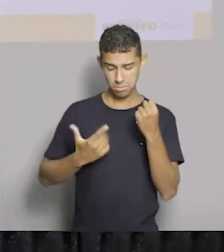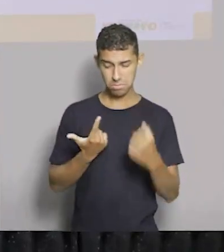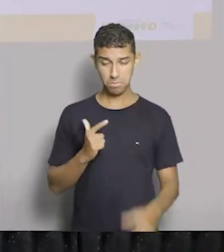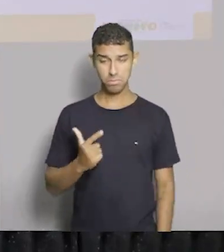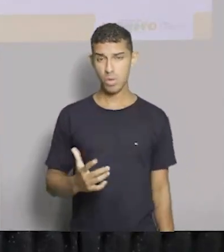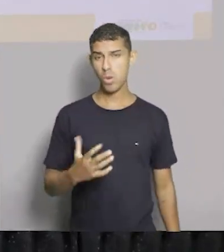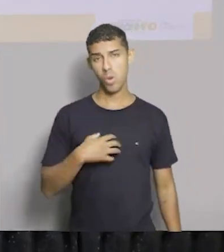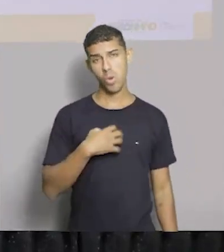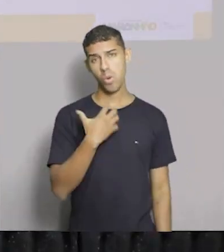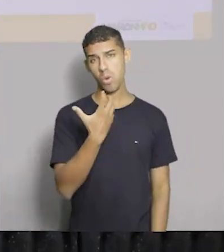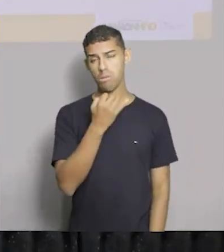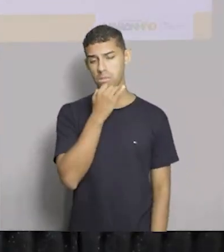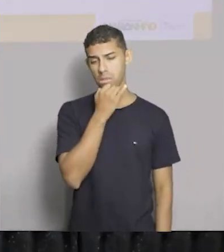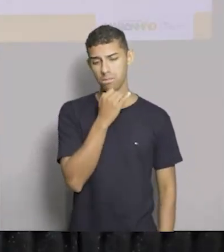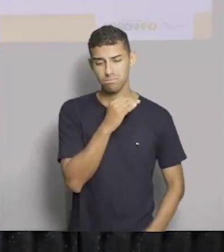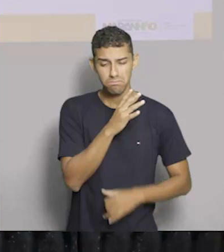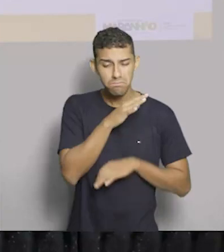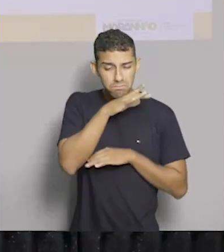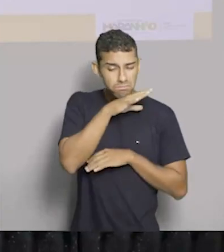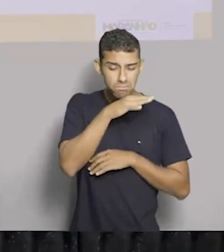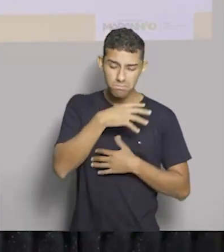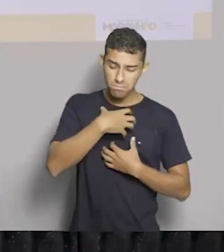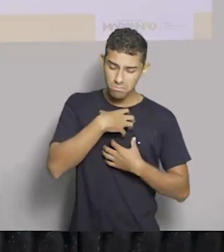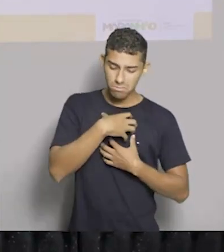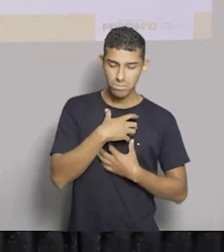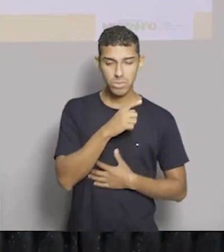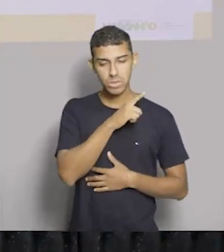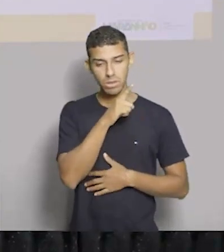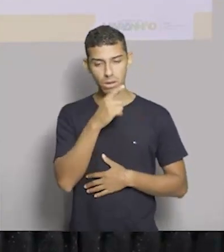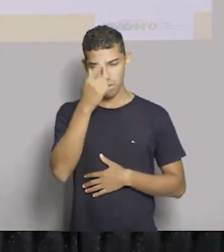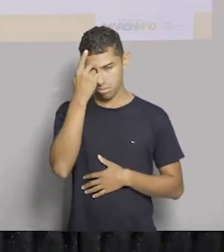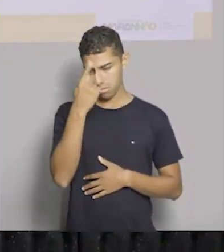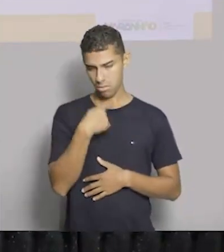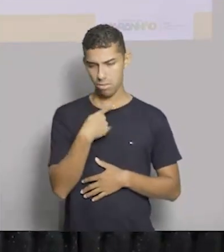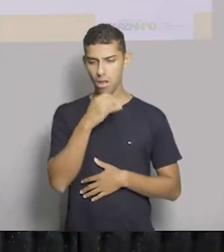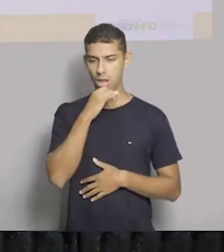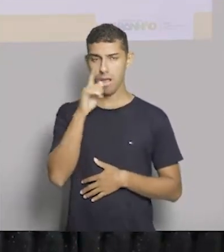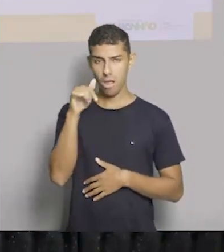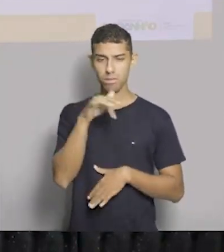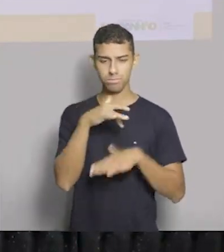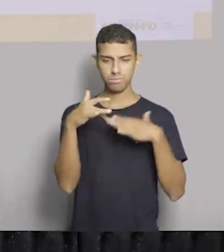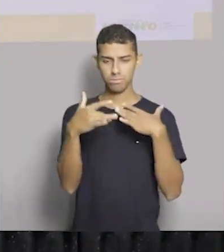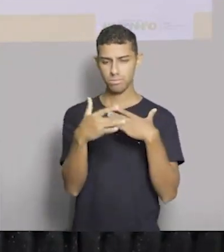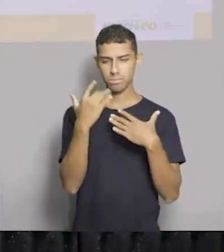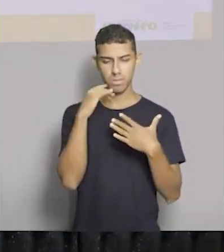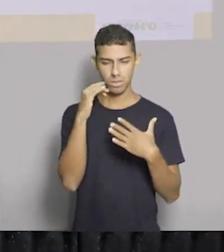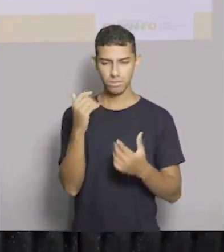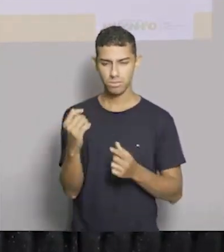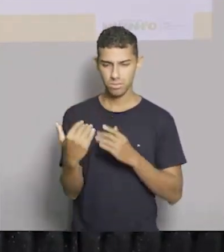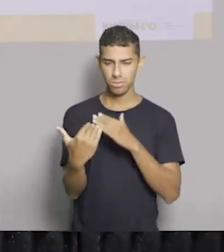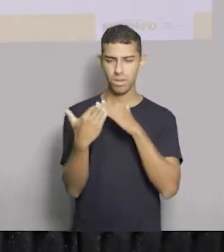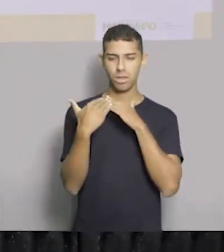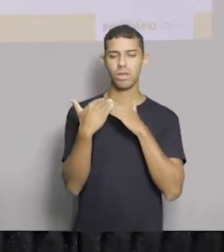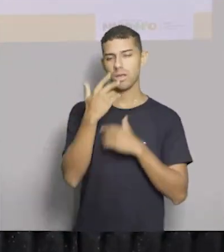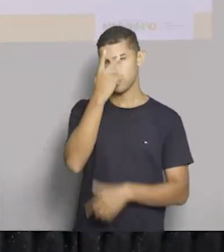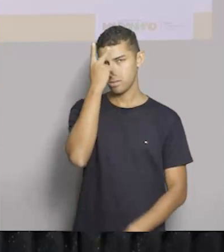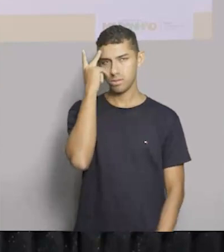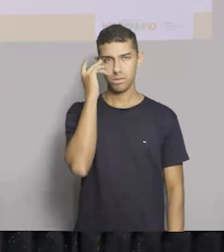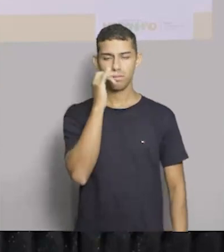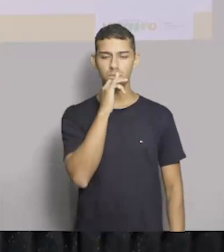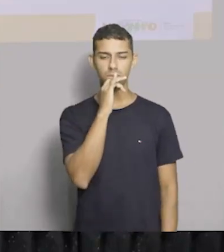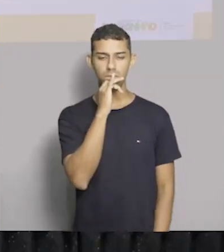para baixo a respeito delas mesmas. Então, é uma rede social que afeta, por exemplo, a questão